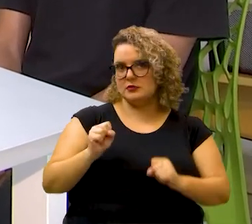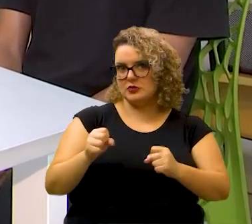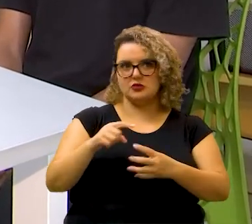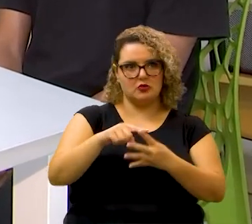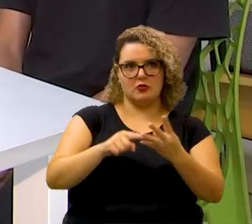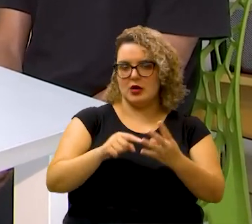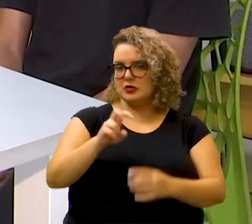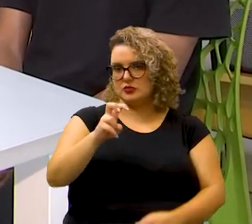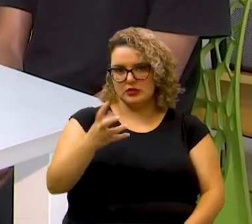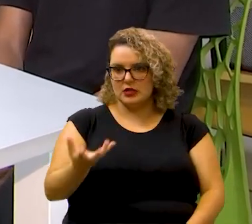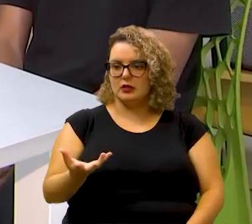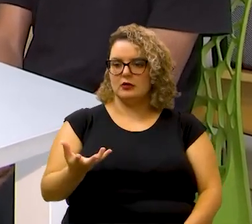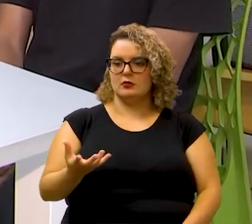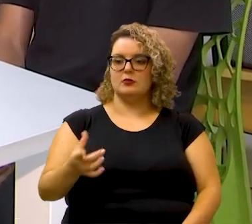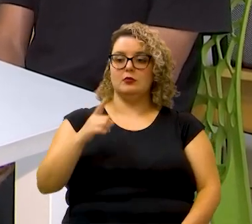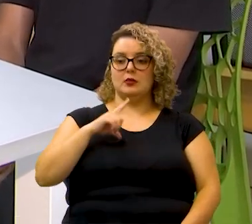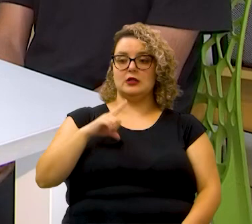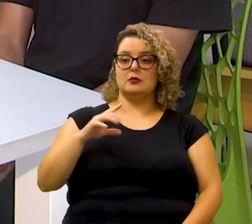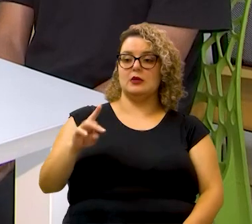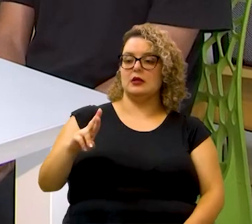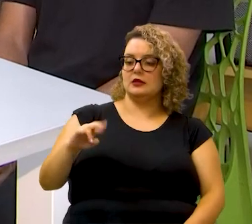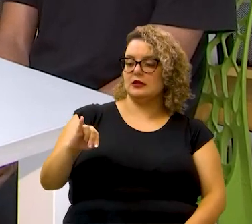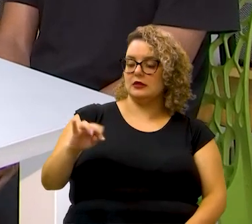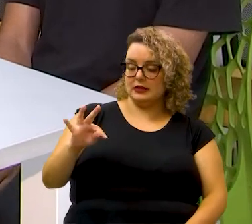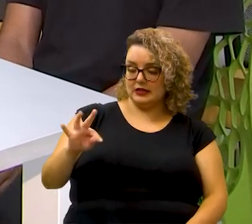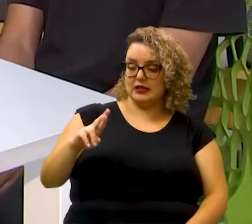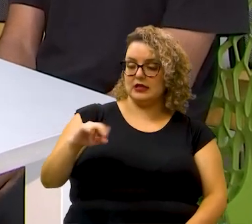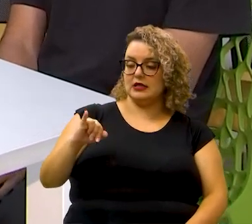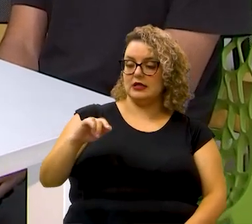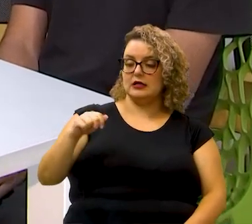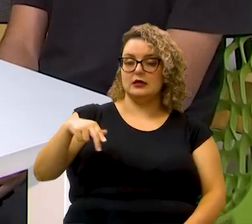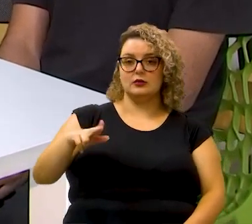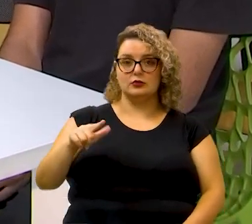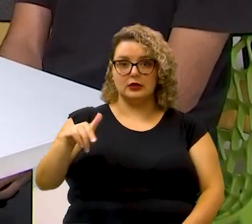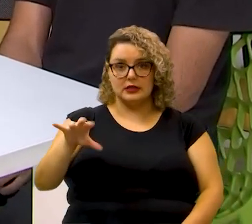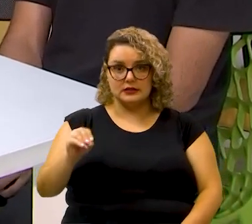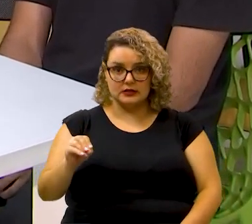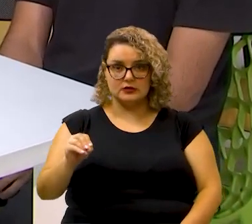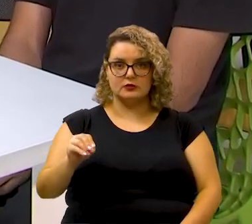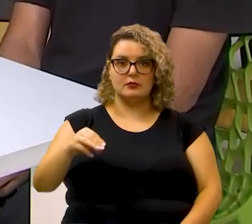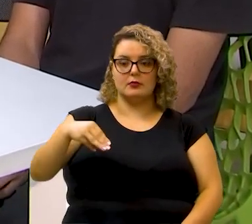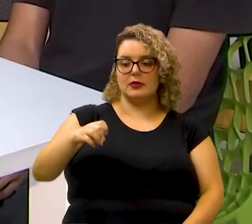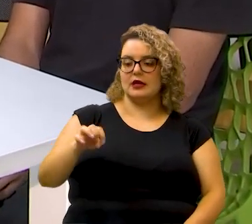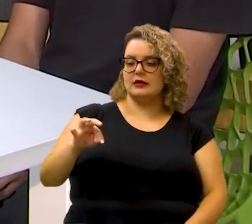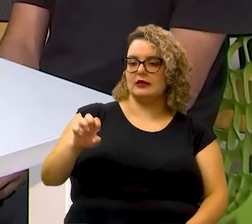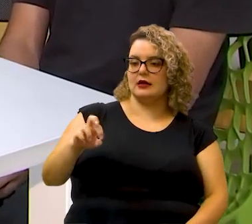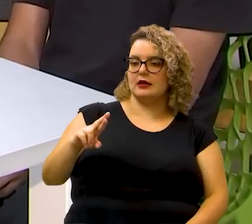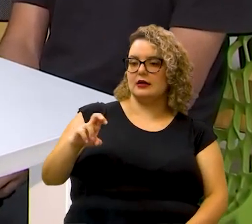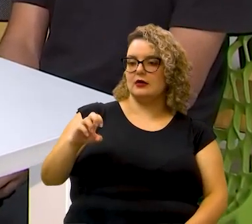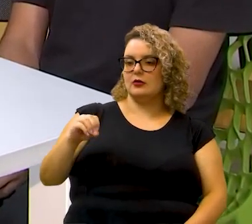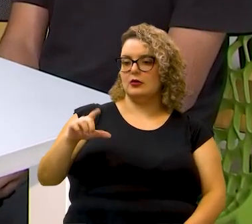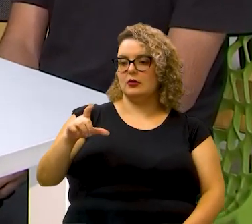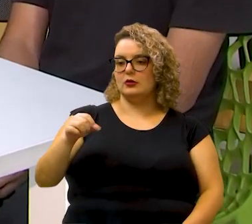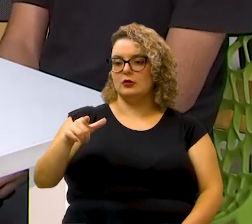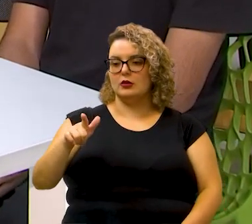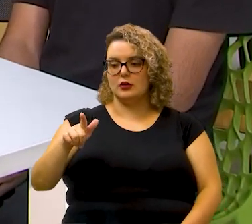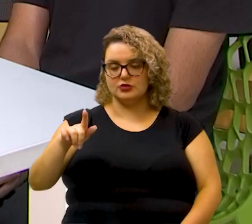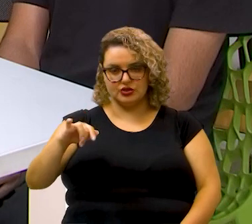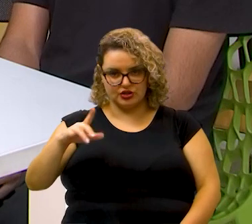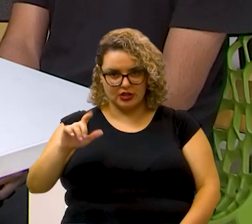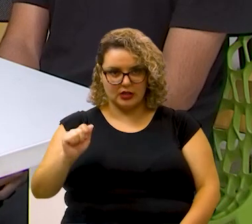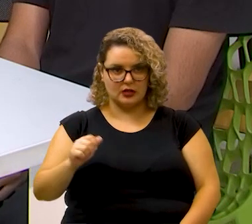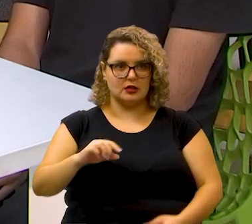5. Mas para começar, né, realmente para ter uma triangulação, a gente fez 3 estações meteorológicas. E essas 3, com todos os